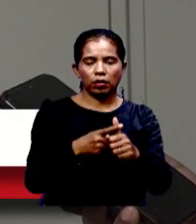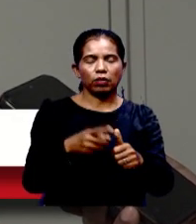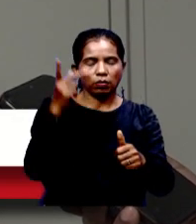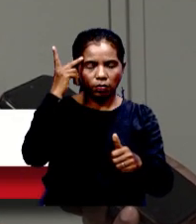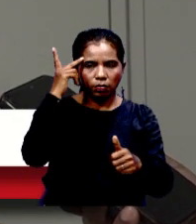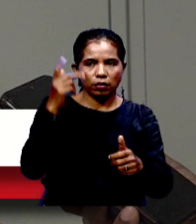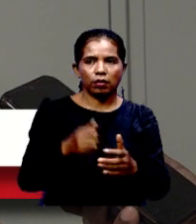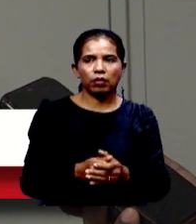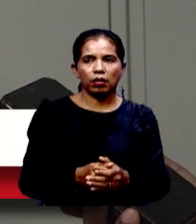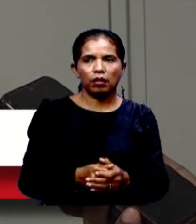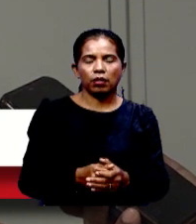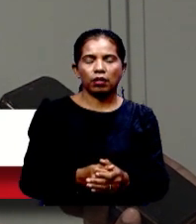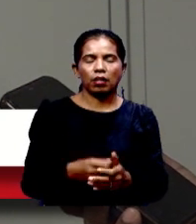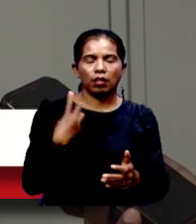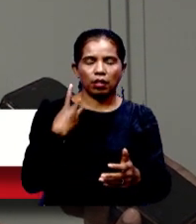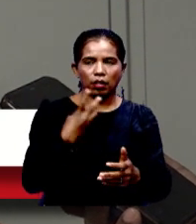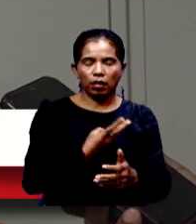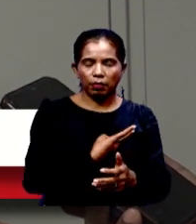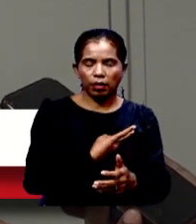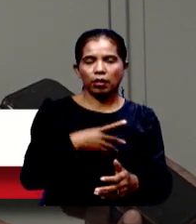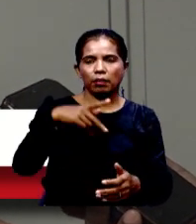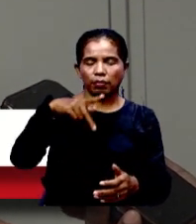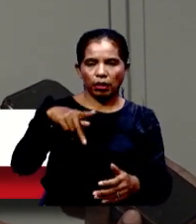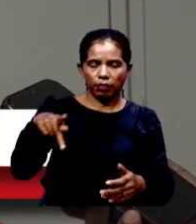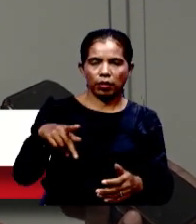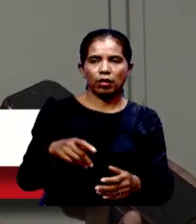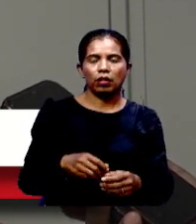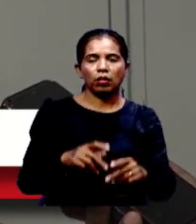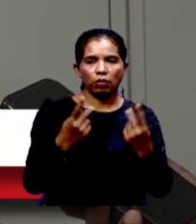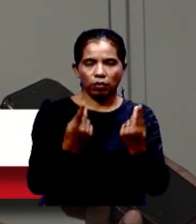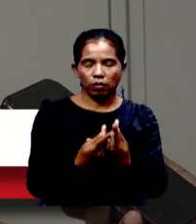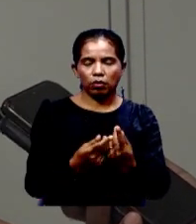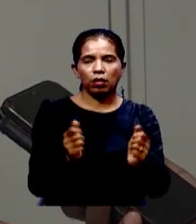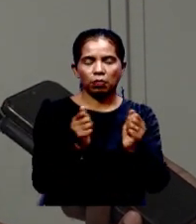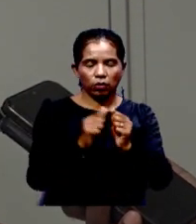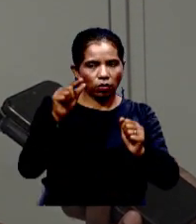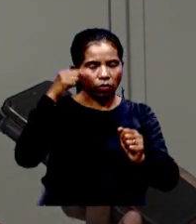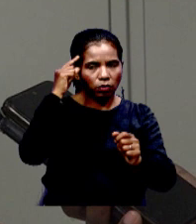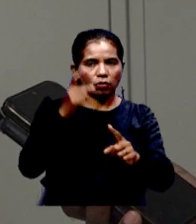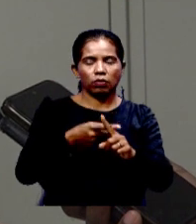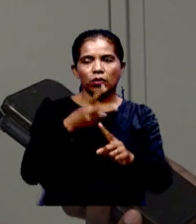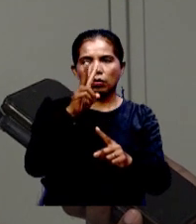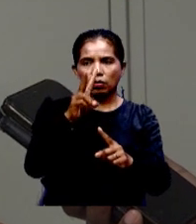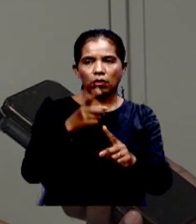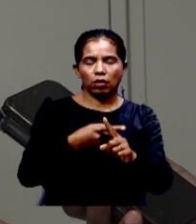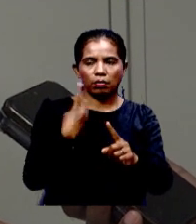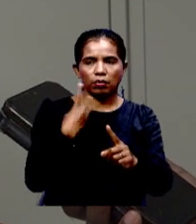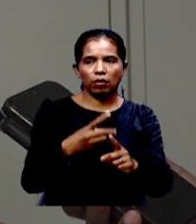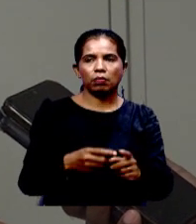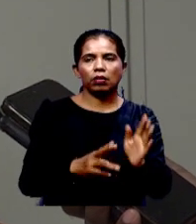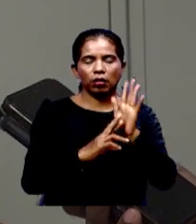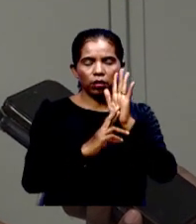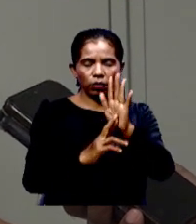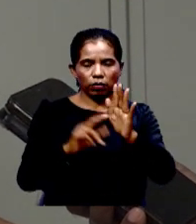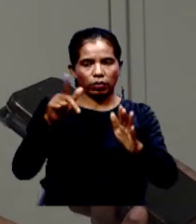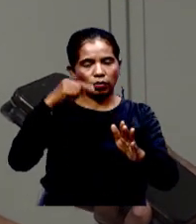tambani Pelican Paradise sempre fu relatorio ho governo tu la los fulan rua mi fu relatorio bo governo